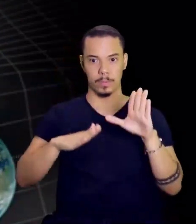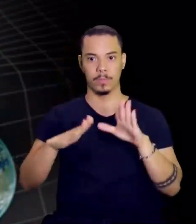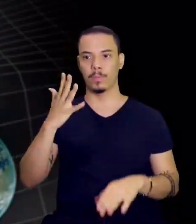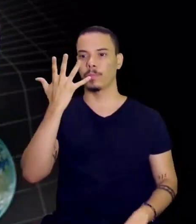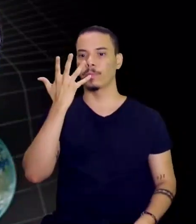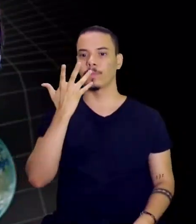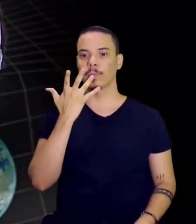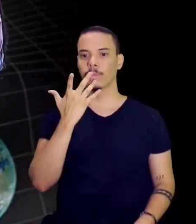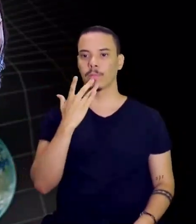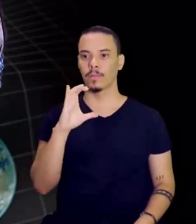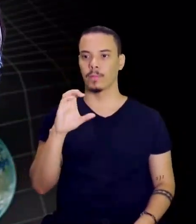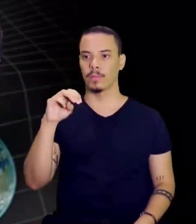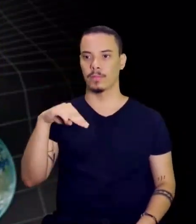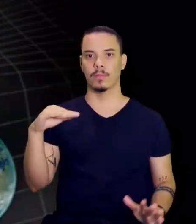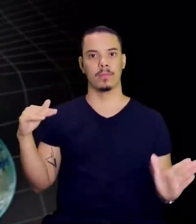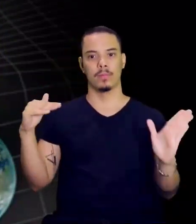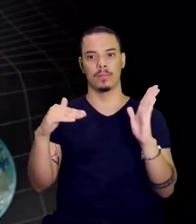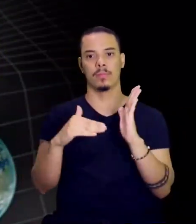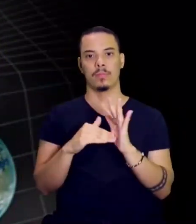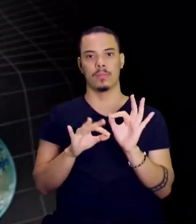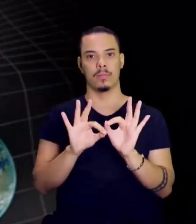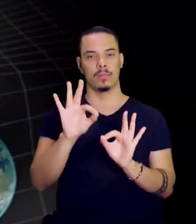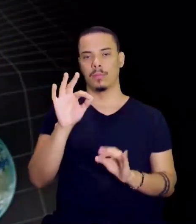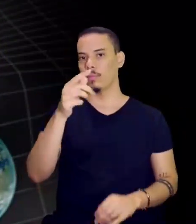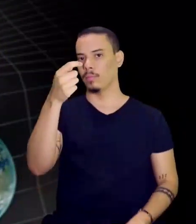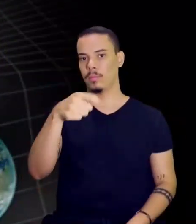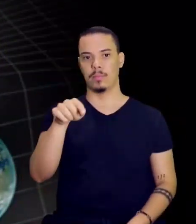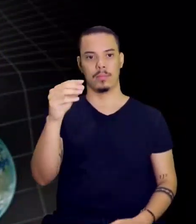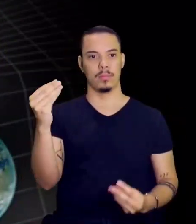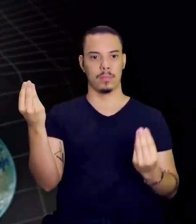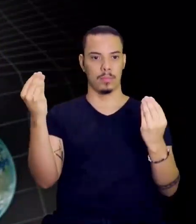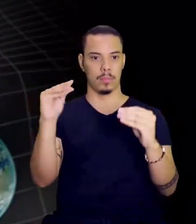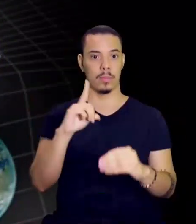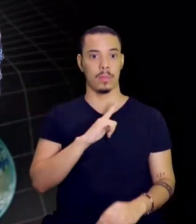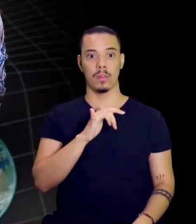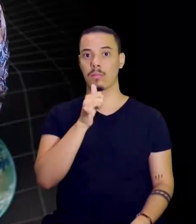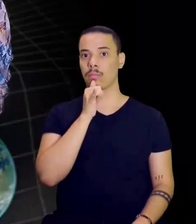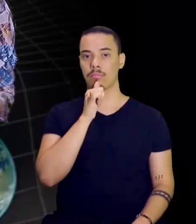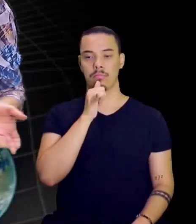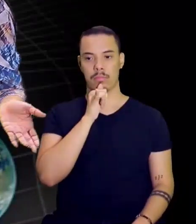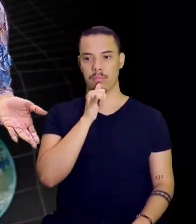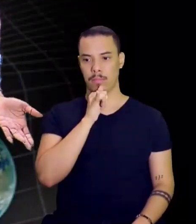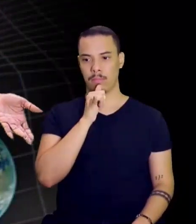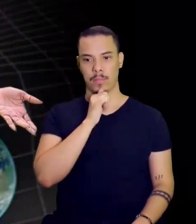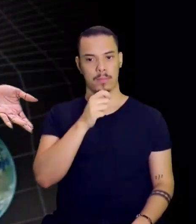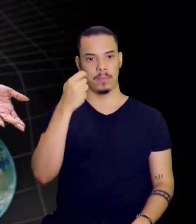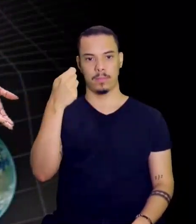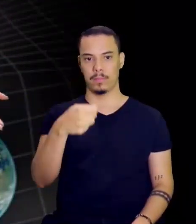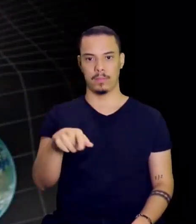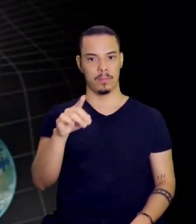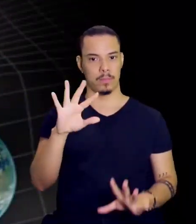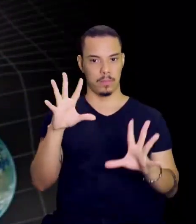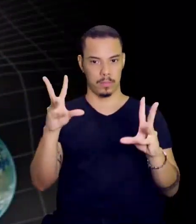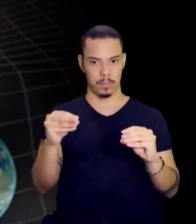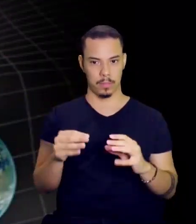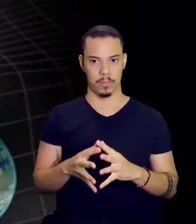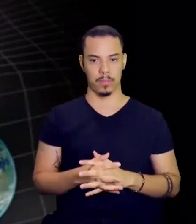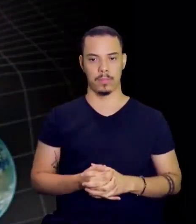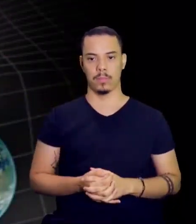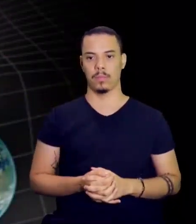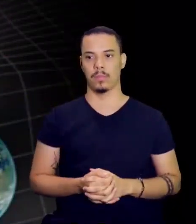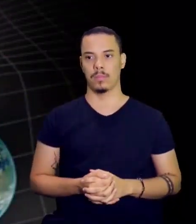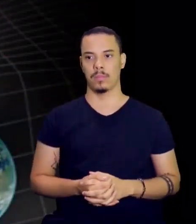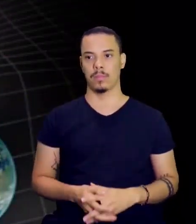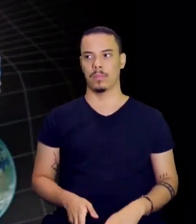né, de centímetros a metro, então não precisa você Sim, representar mas os por alguma exemplos que coisa eles vão maior. dar não precisa ser os Isso, nossos que estão aí. exato. Ok? Vamos lá,